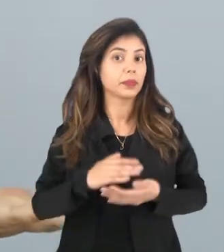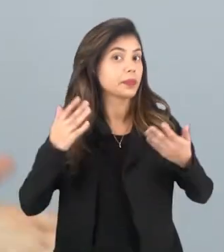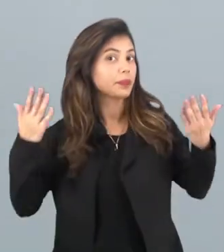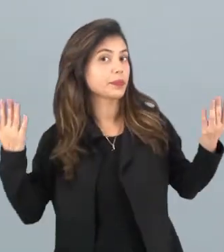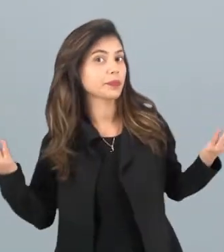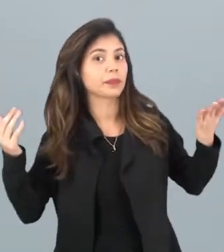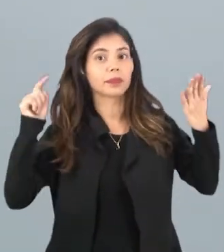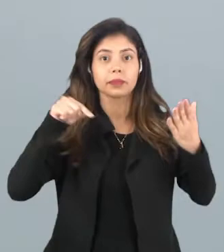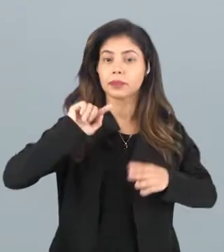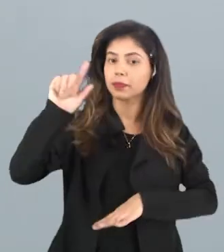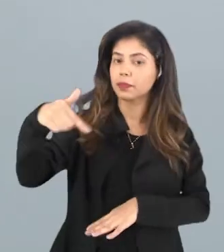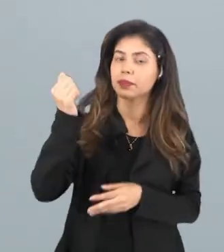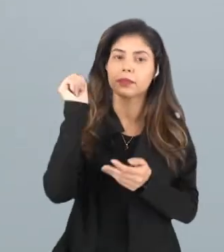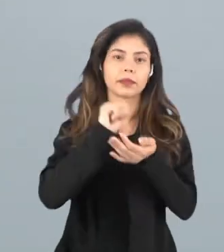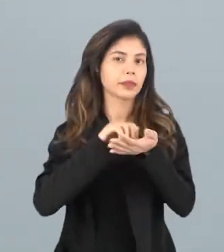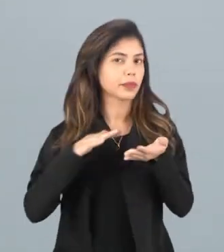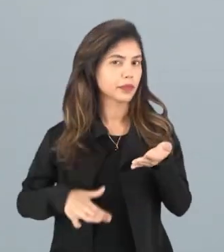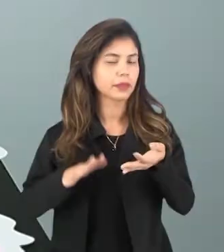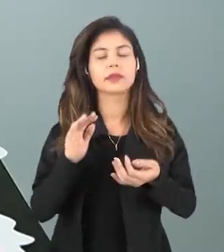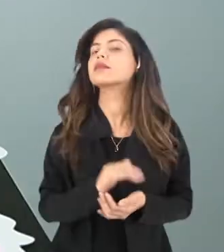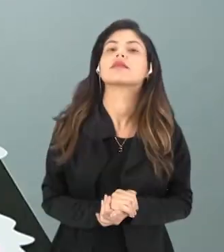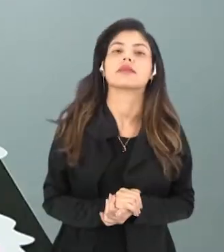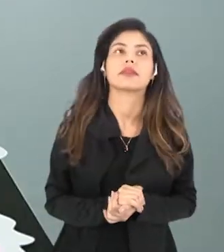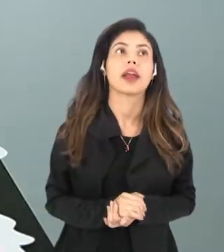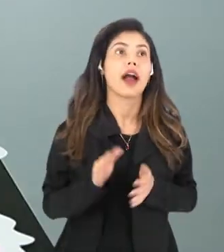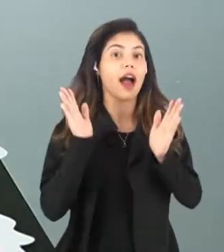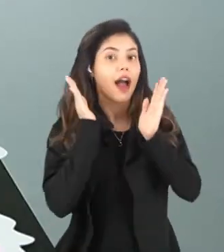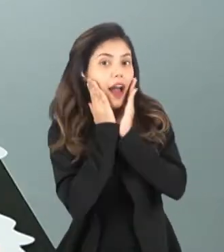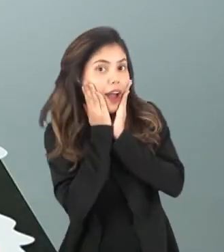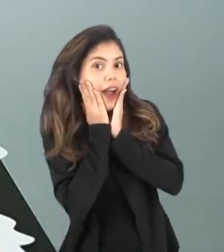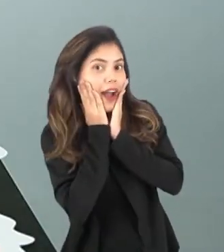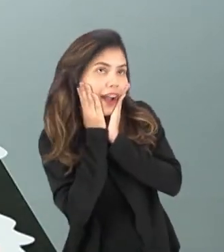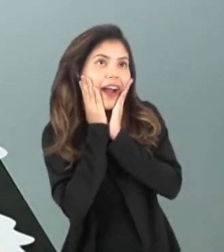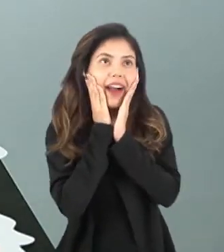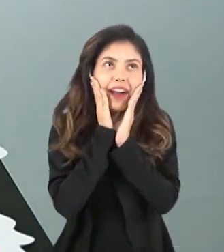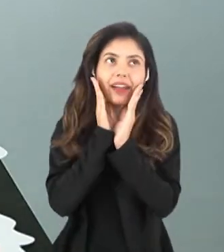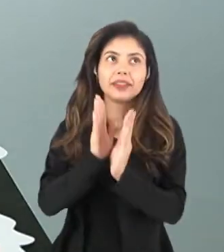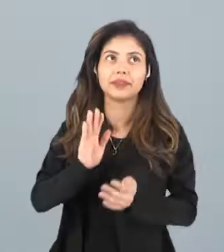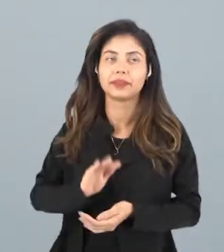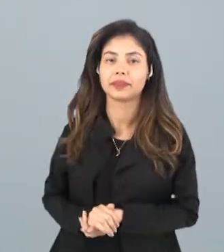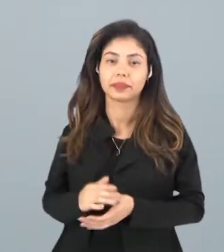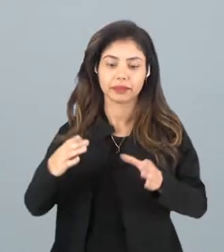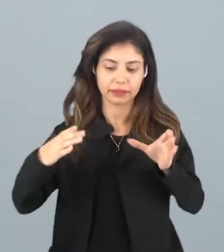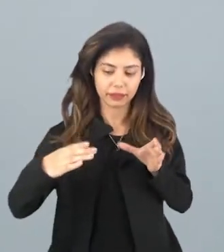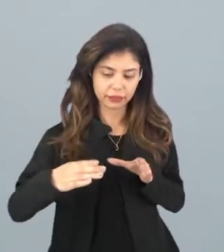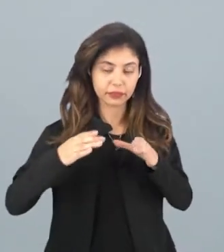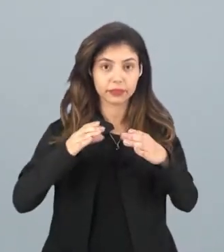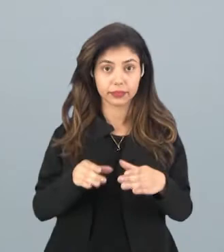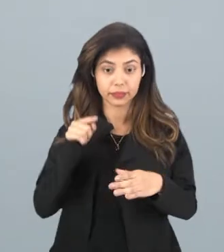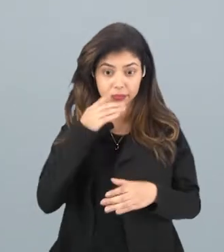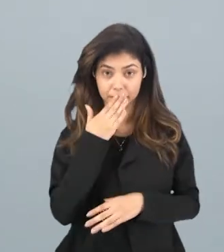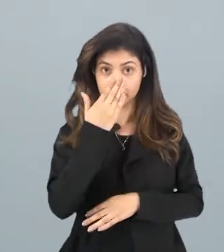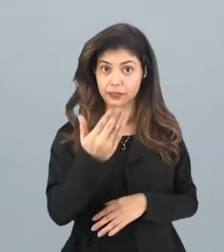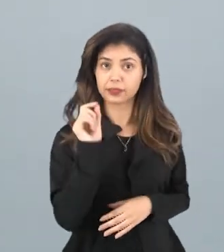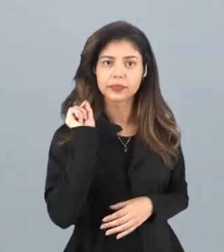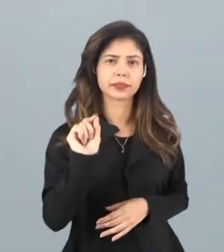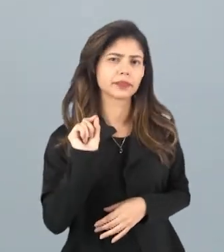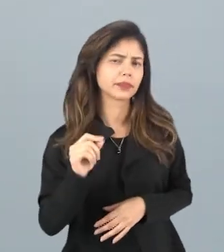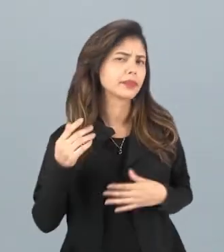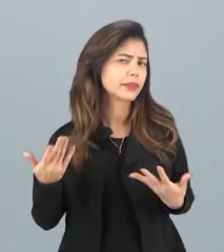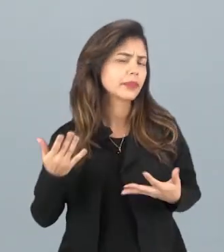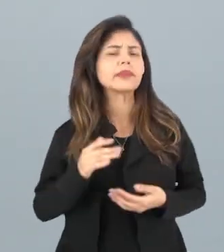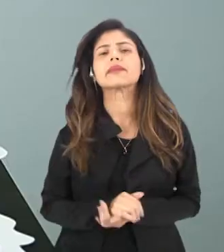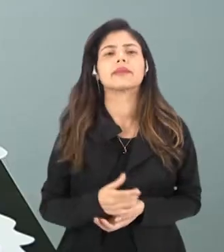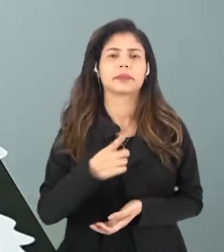nós estamos com a próxima atividade uau é pote que na frente tem o